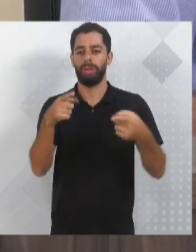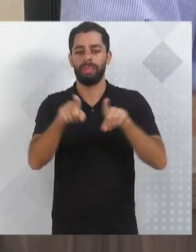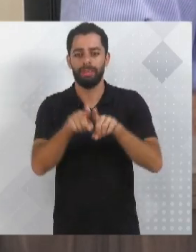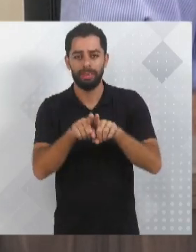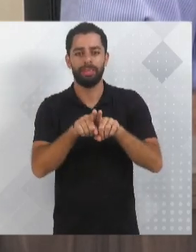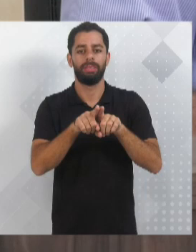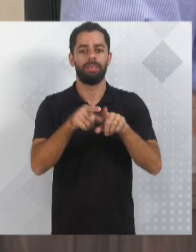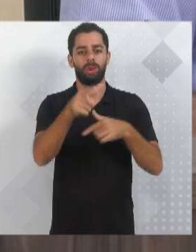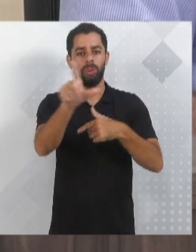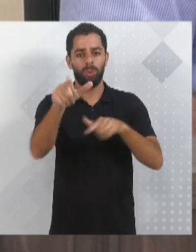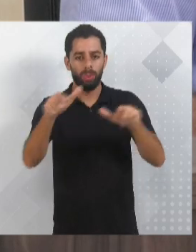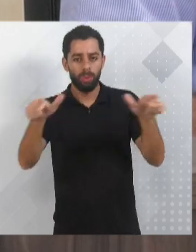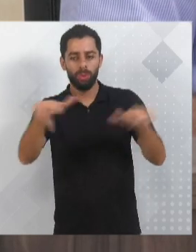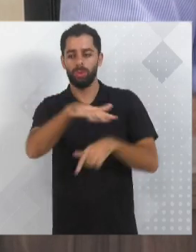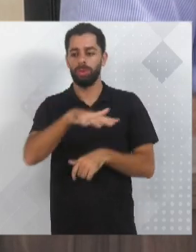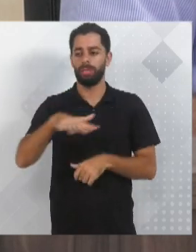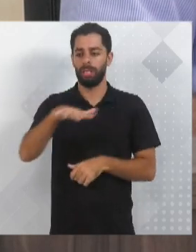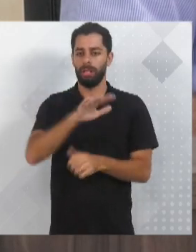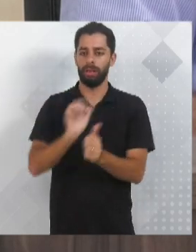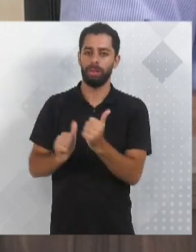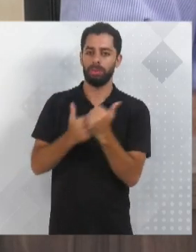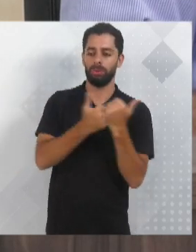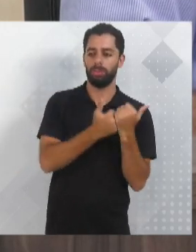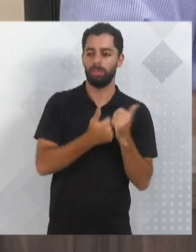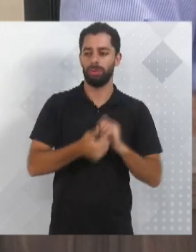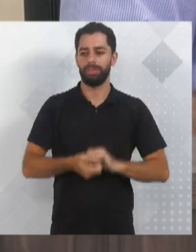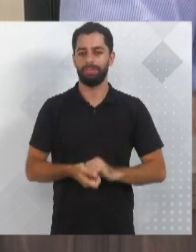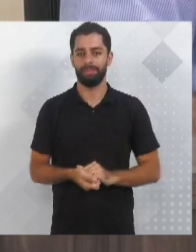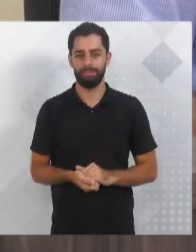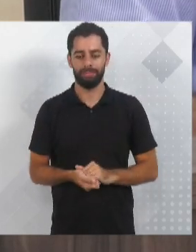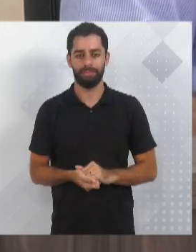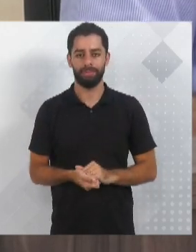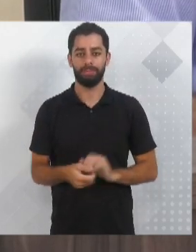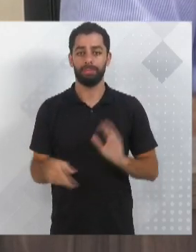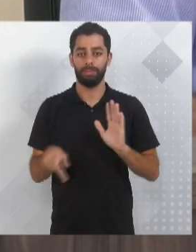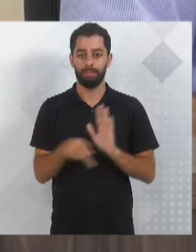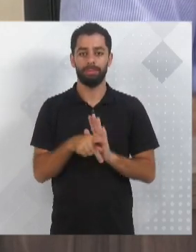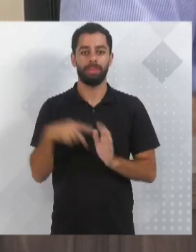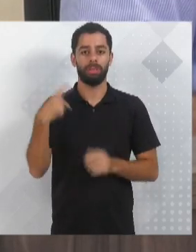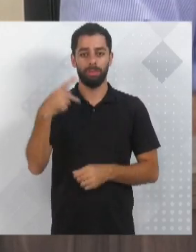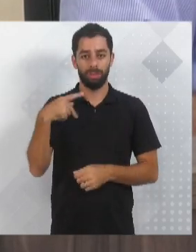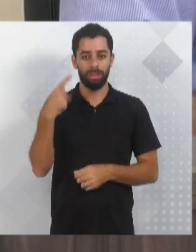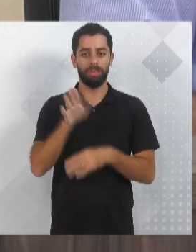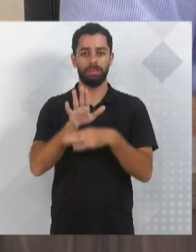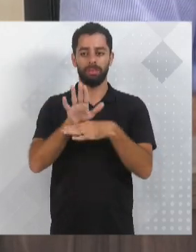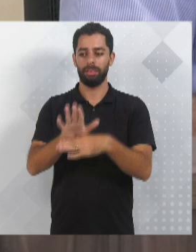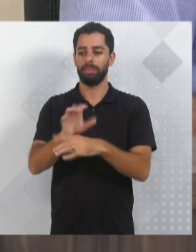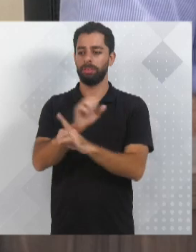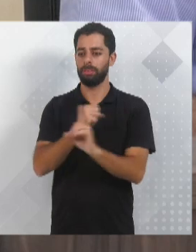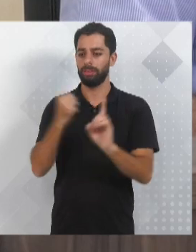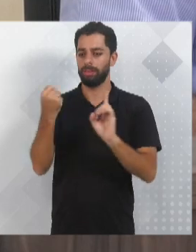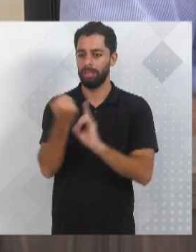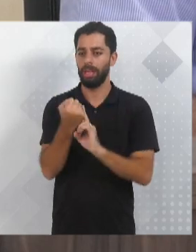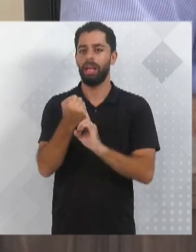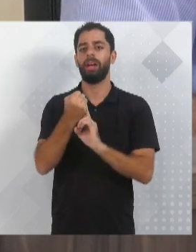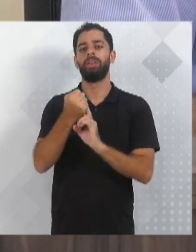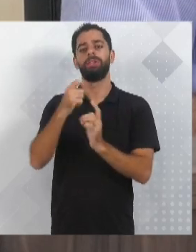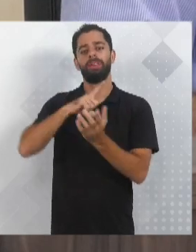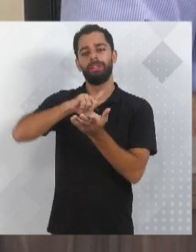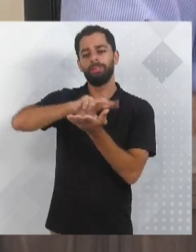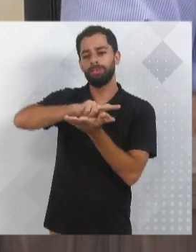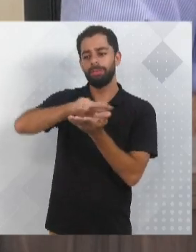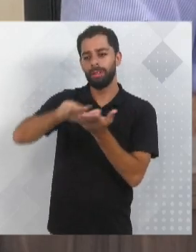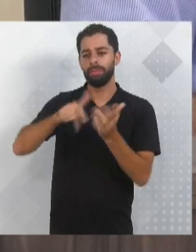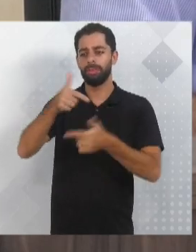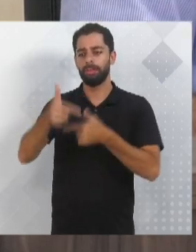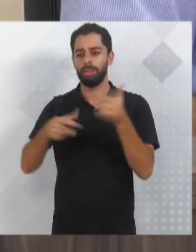diversas áreas em suporte. A política de assistência social ela atua com todos os serviços que